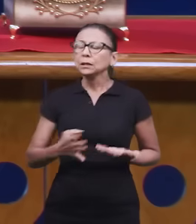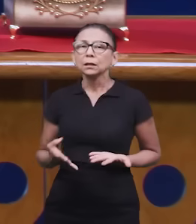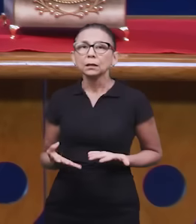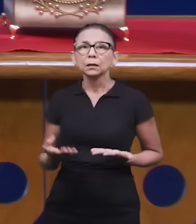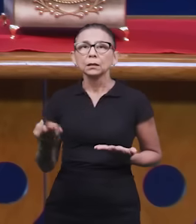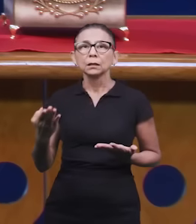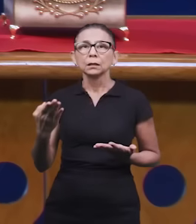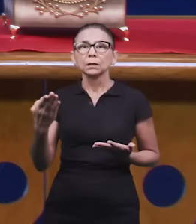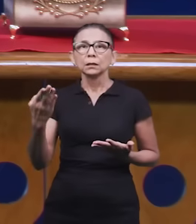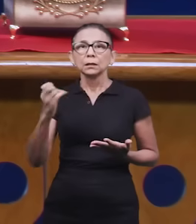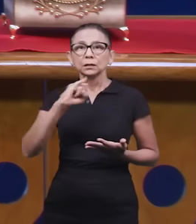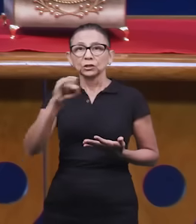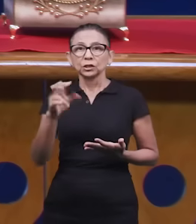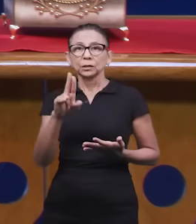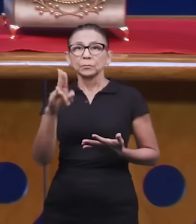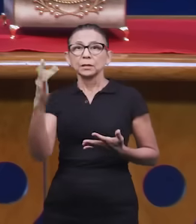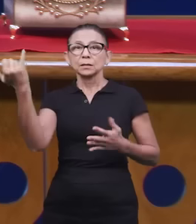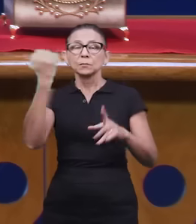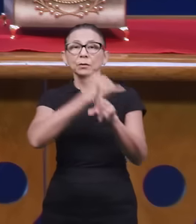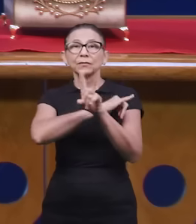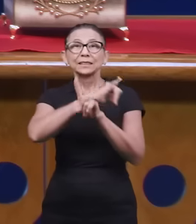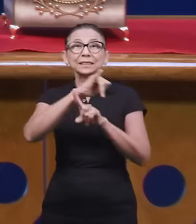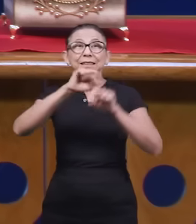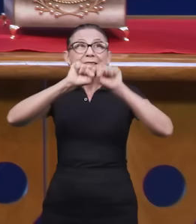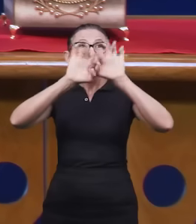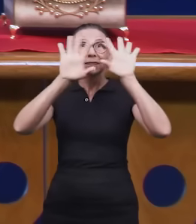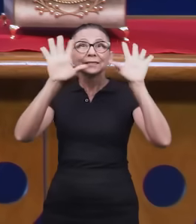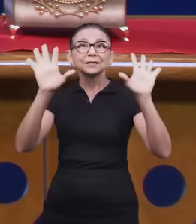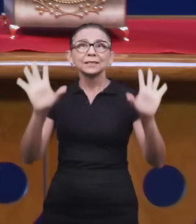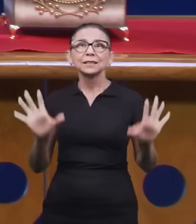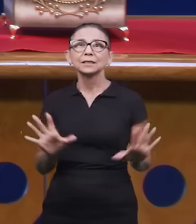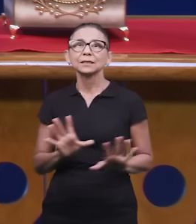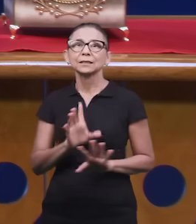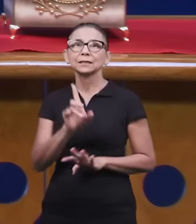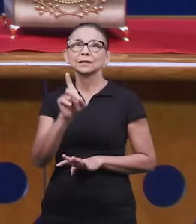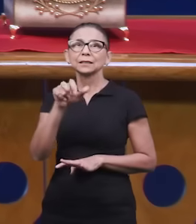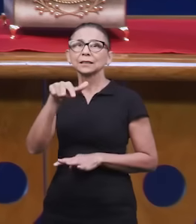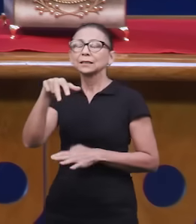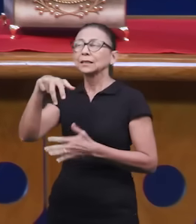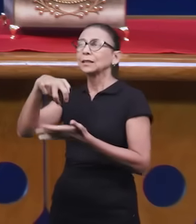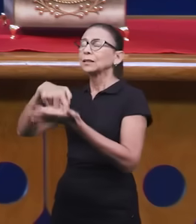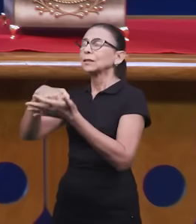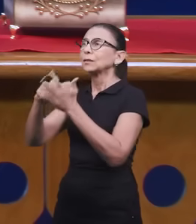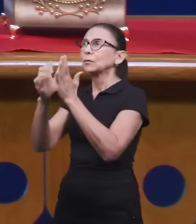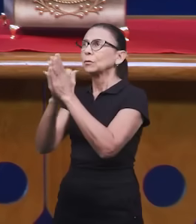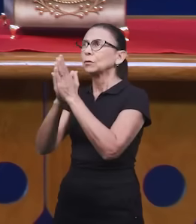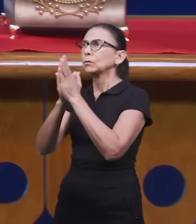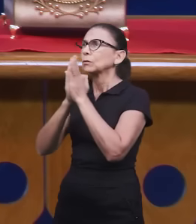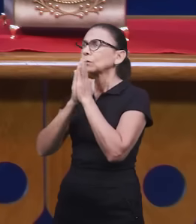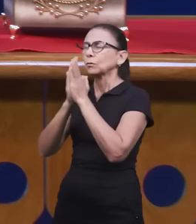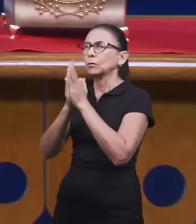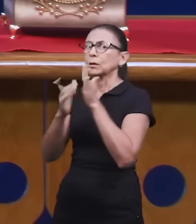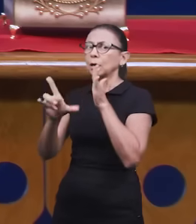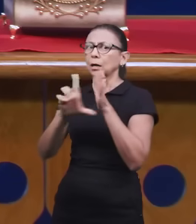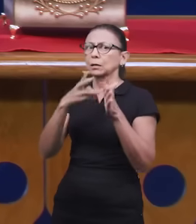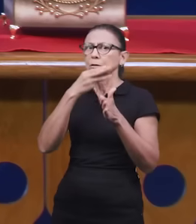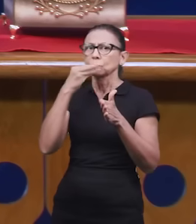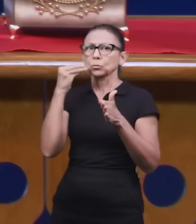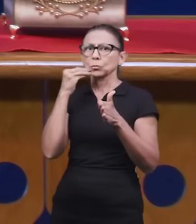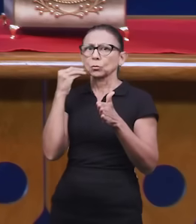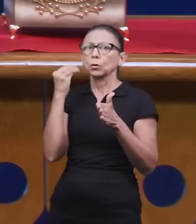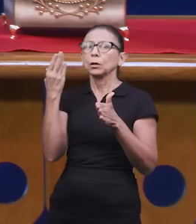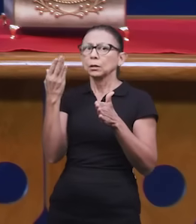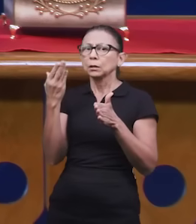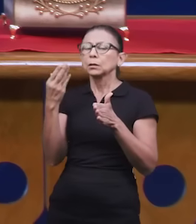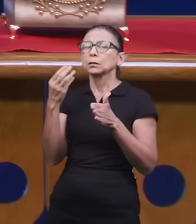assim muito claras, ele foi aos pés do Senhor, se consagrou e foi aos pés do Senhor para